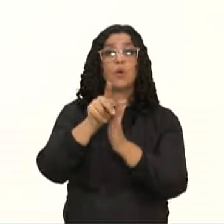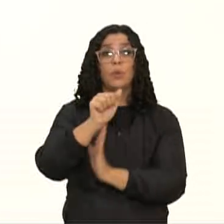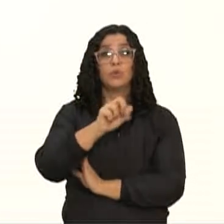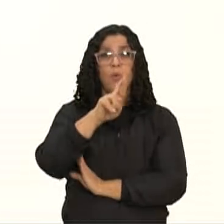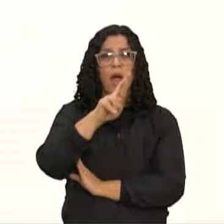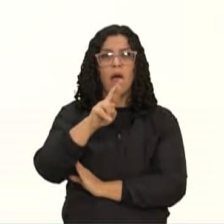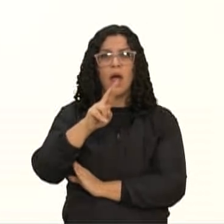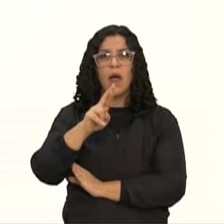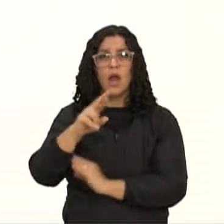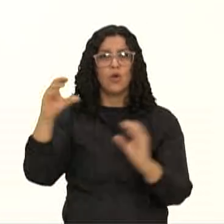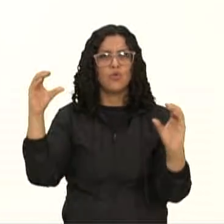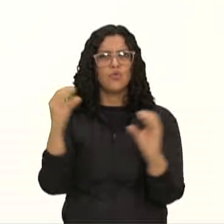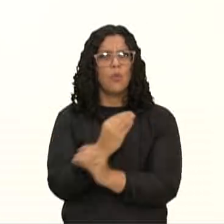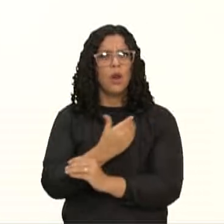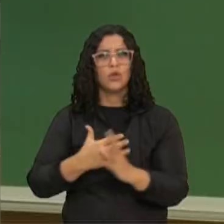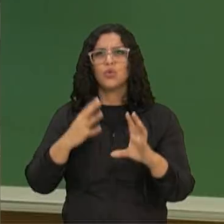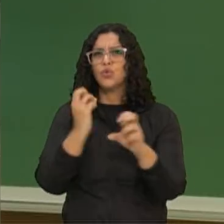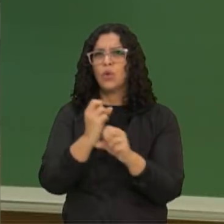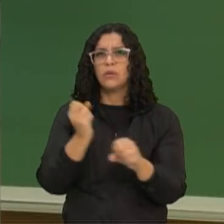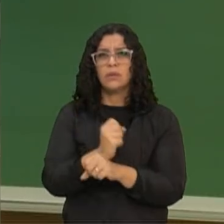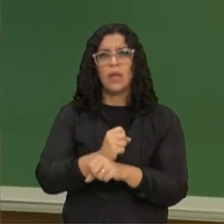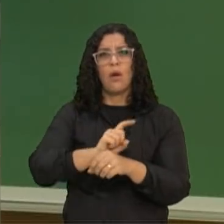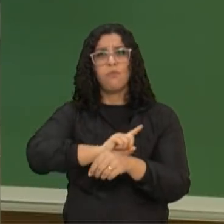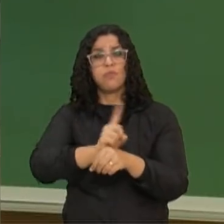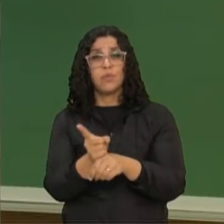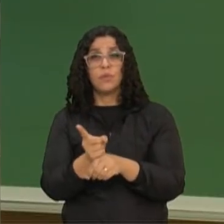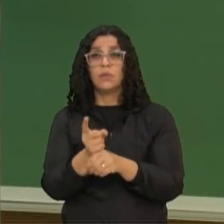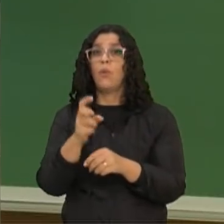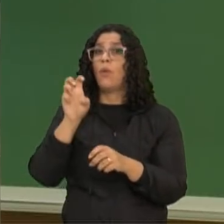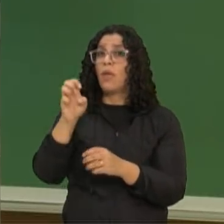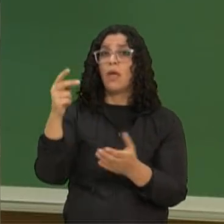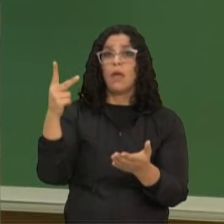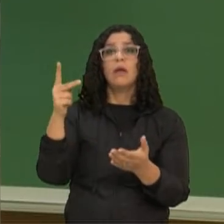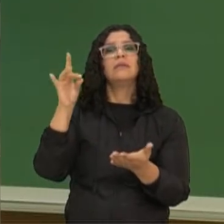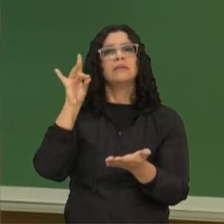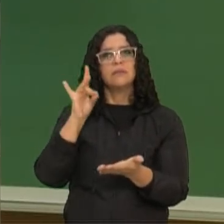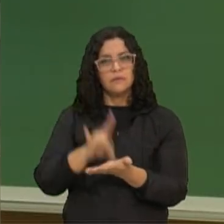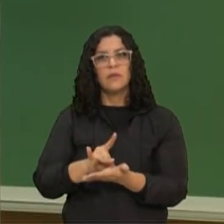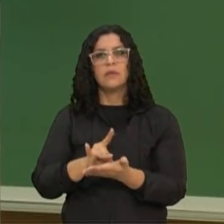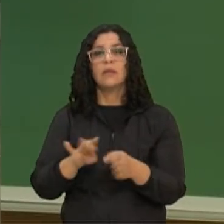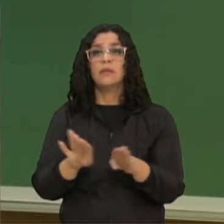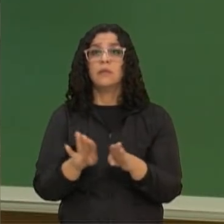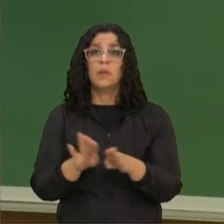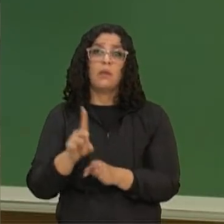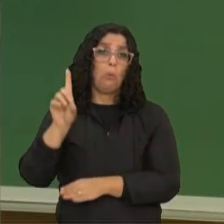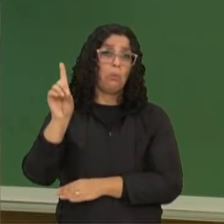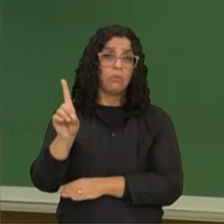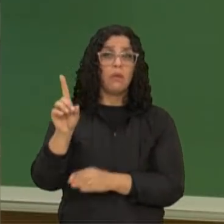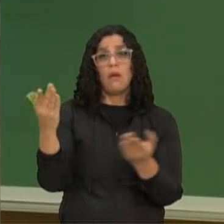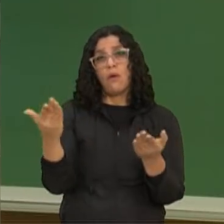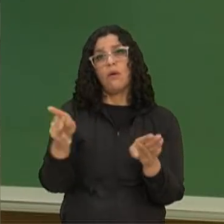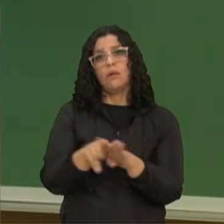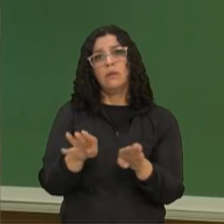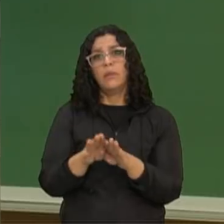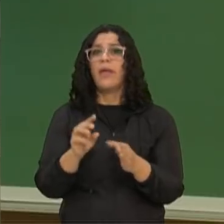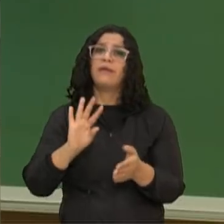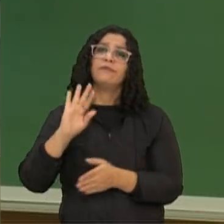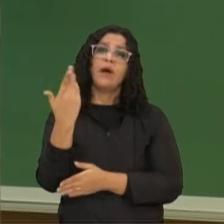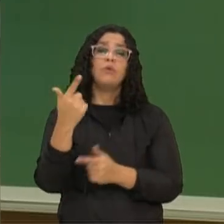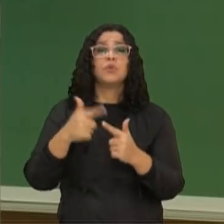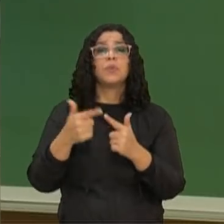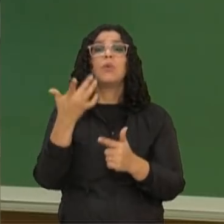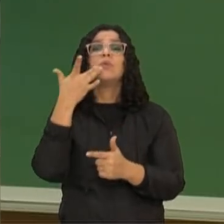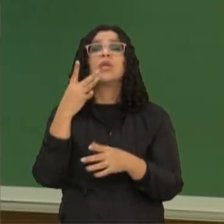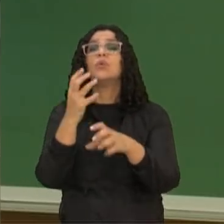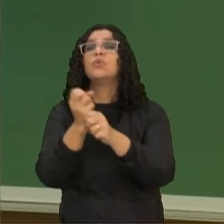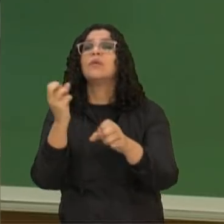Então, aqui podemos definir a letra E como correta. E, voltando na letra D, temos como correspondência que ela acaba sendo falsa porque